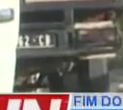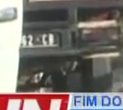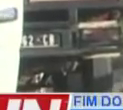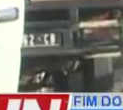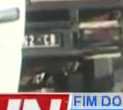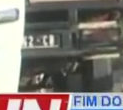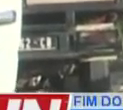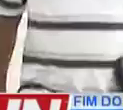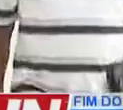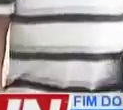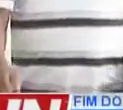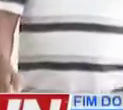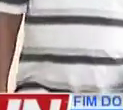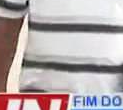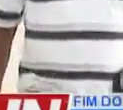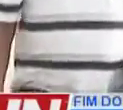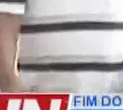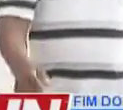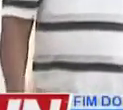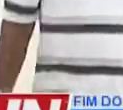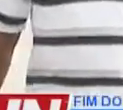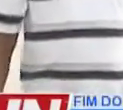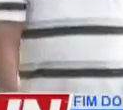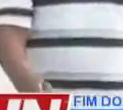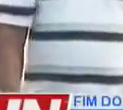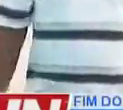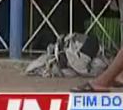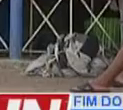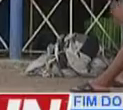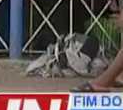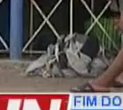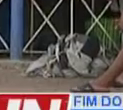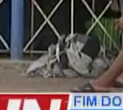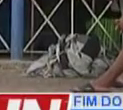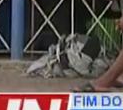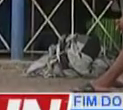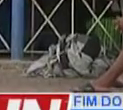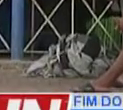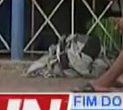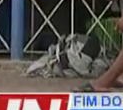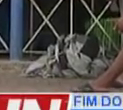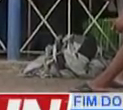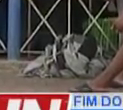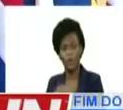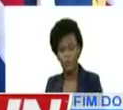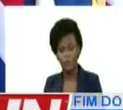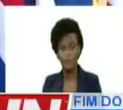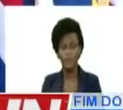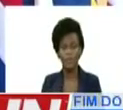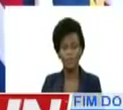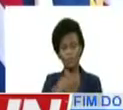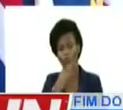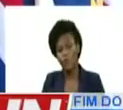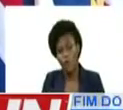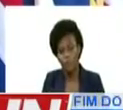Covid-19, os custos sociais têm sido muito acentuados, especialmente para as famílias que vivem em condições de fragilidade.